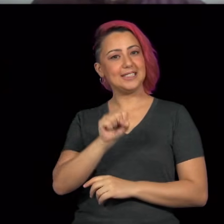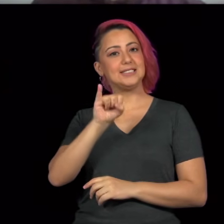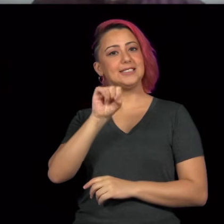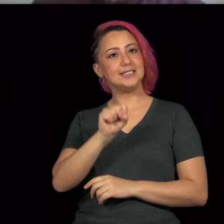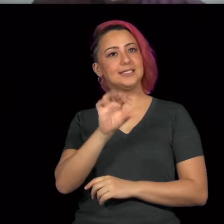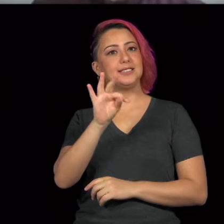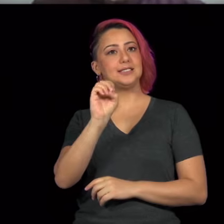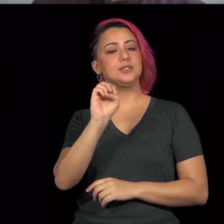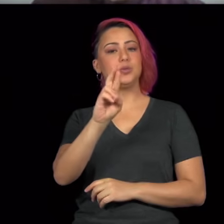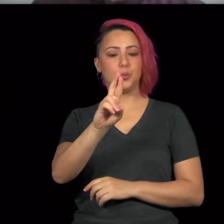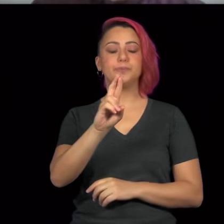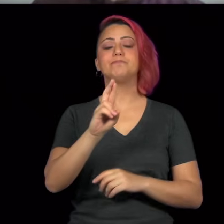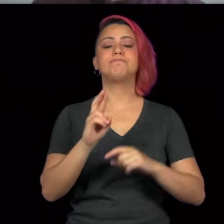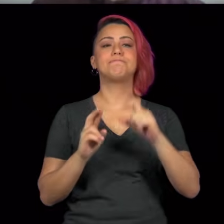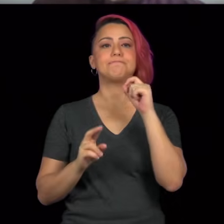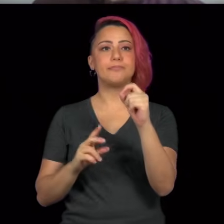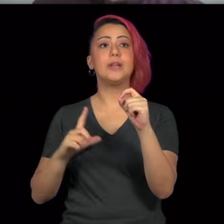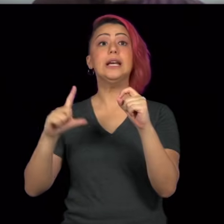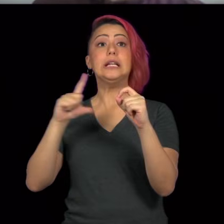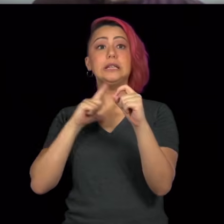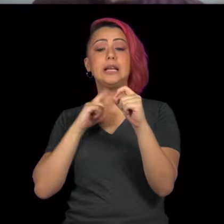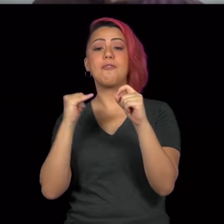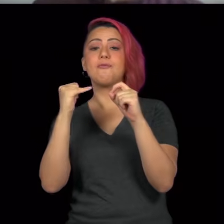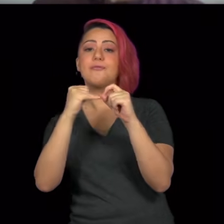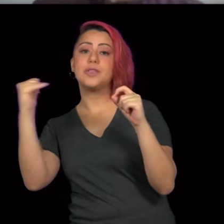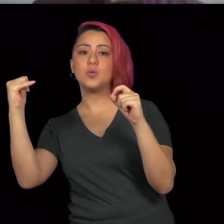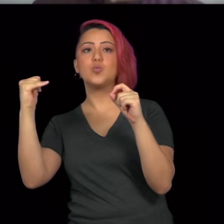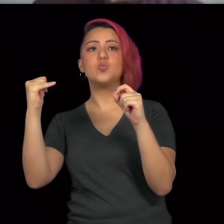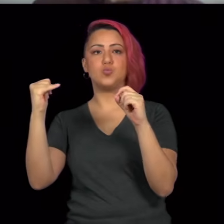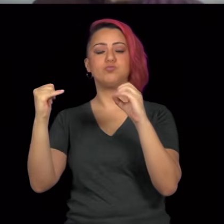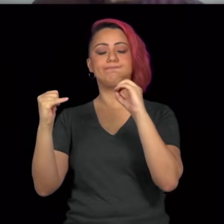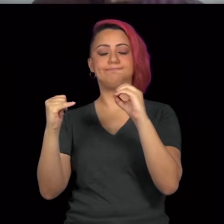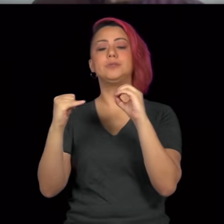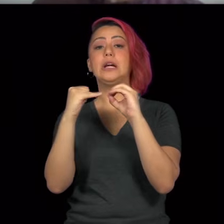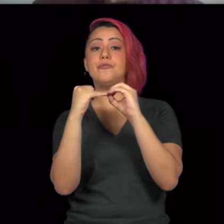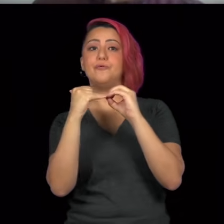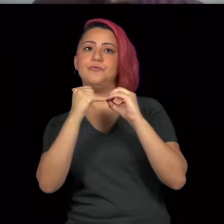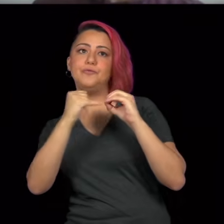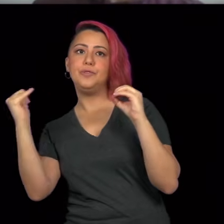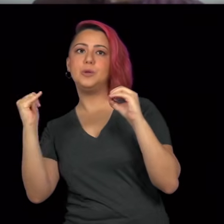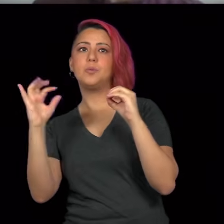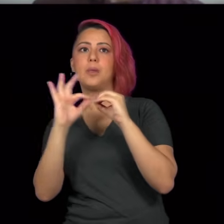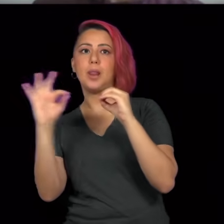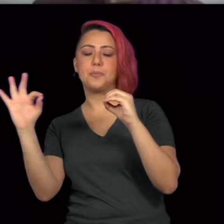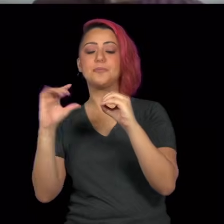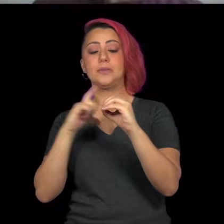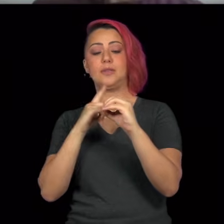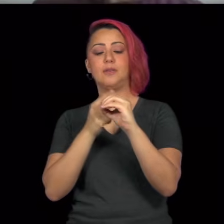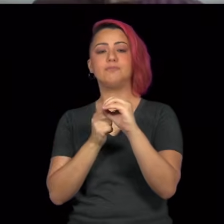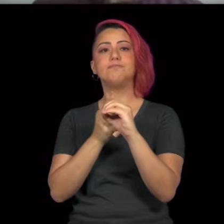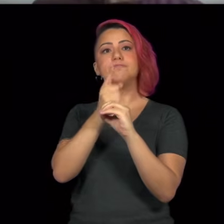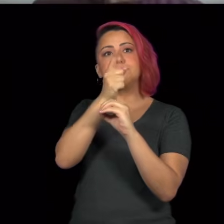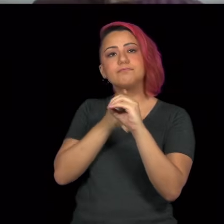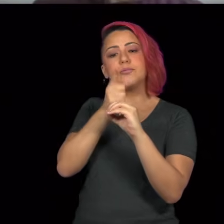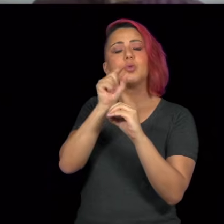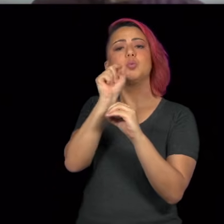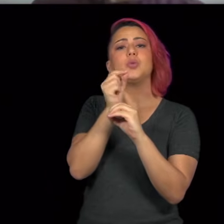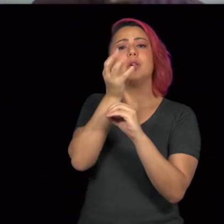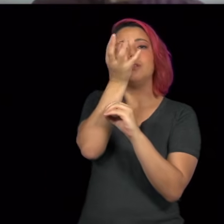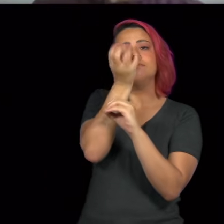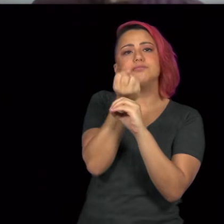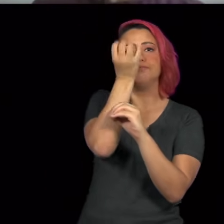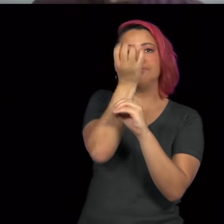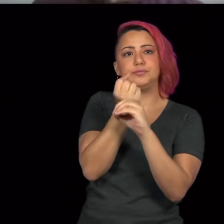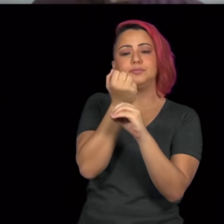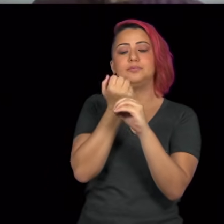controle, eletrodos, tá? Ou como aparece no nosso livro-texto, essa parte aqui chamada de coletor,